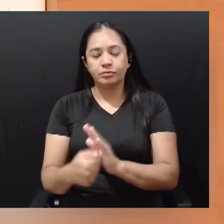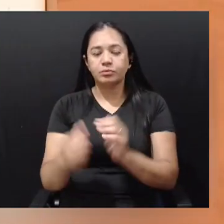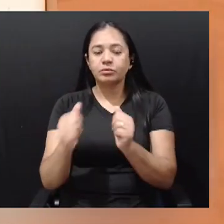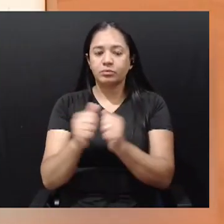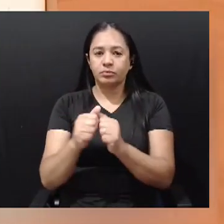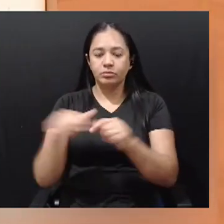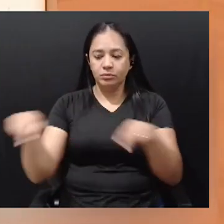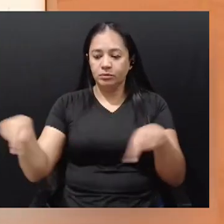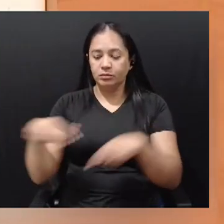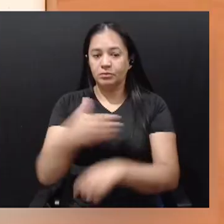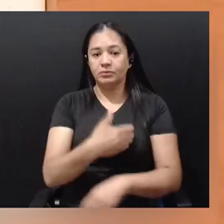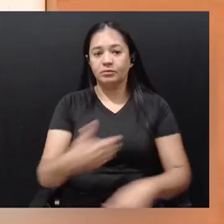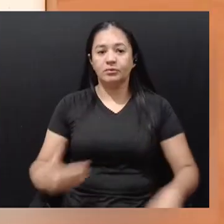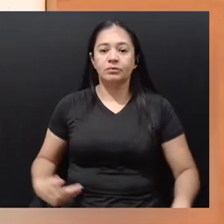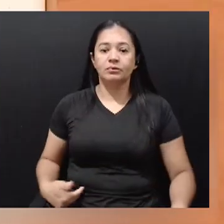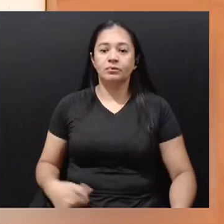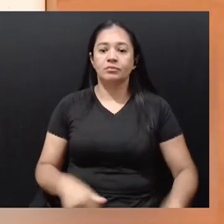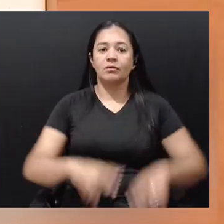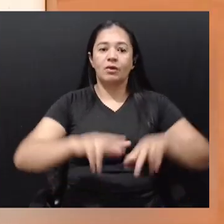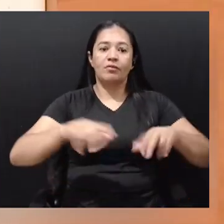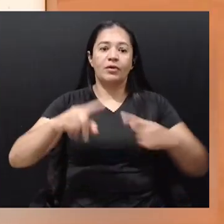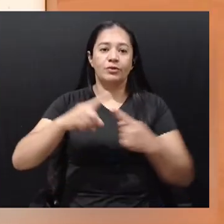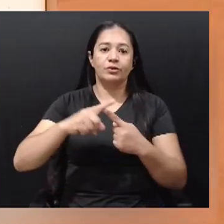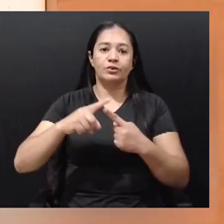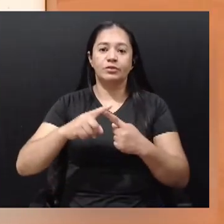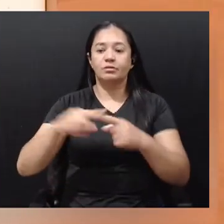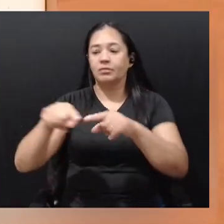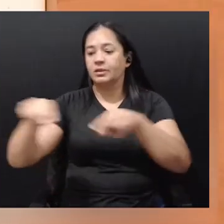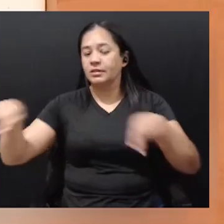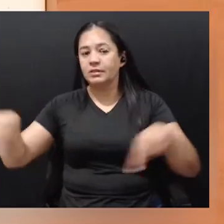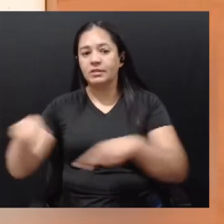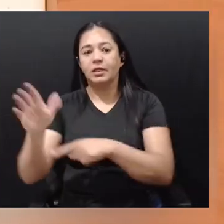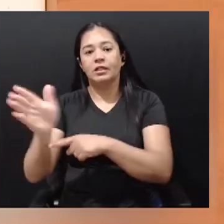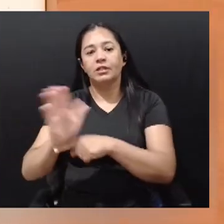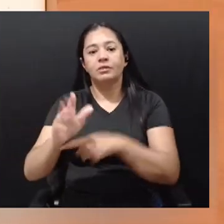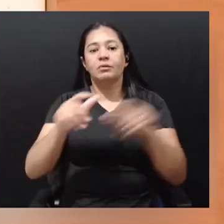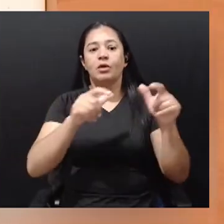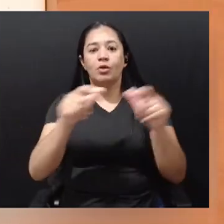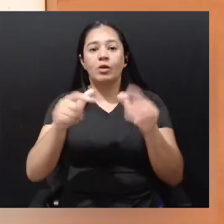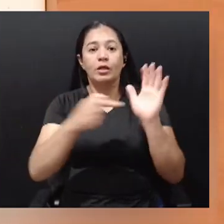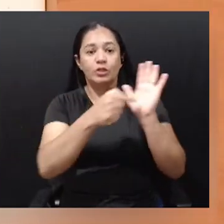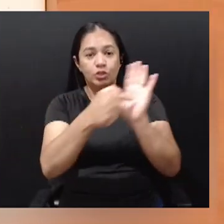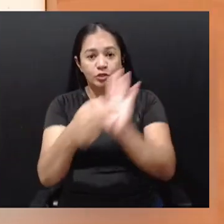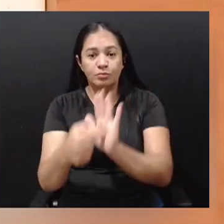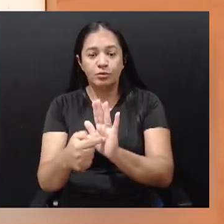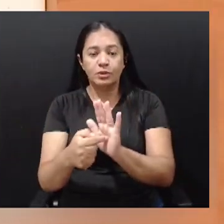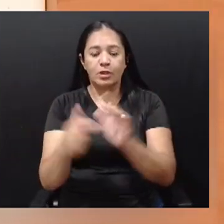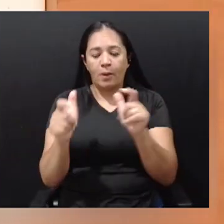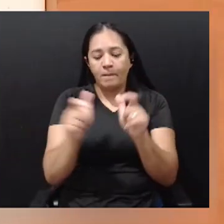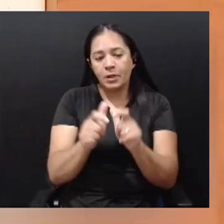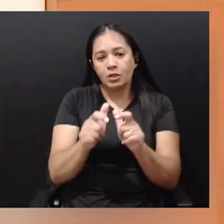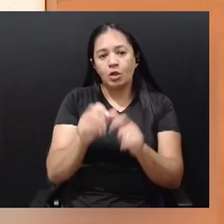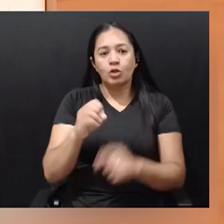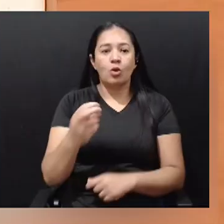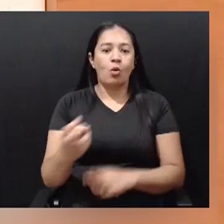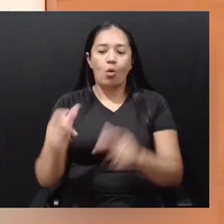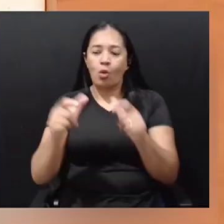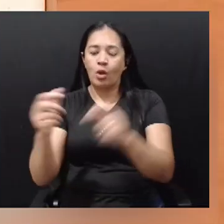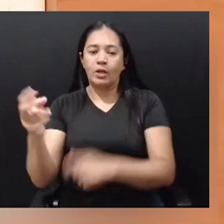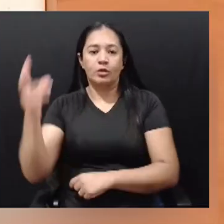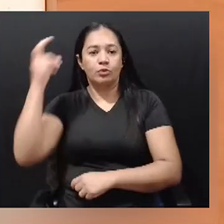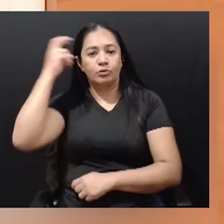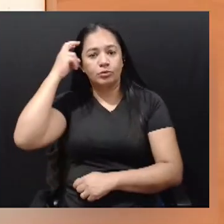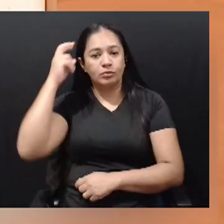os diversos tipos, né? Tanto salas de cinema como espaços de exibição que são menores, em espaços culturais, cineclubes, etc. Precisamos olhar